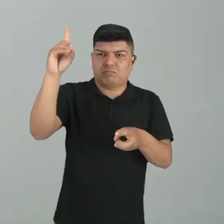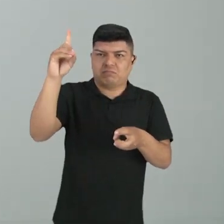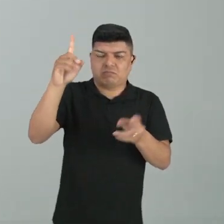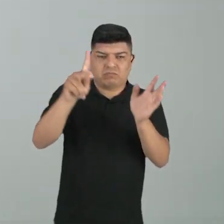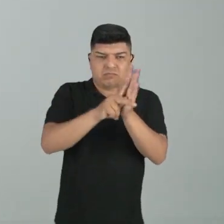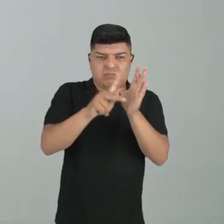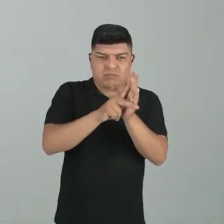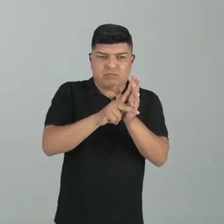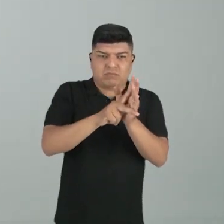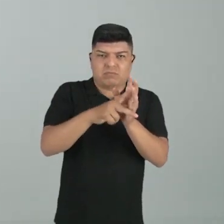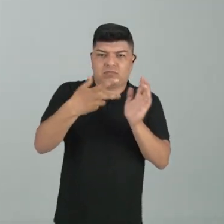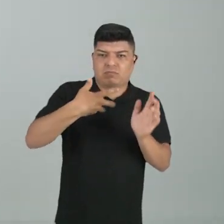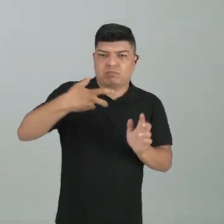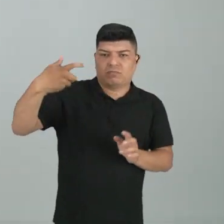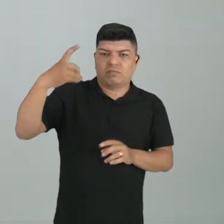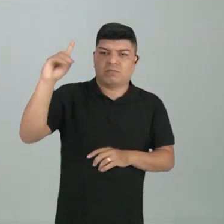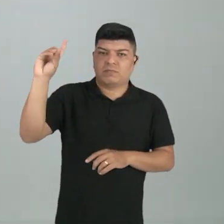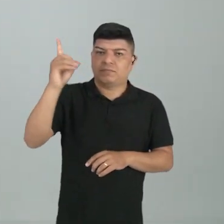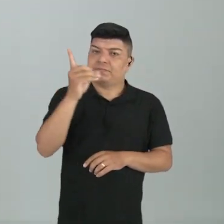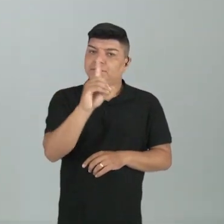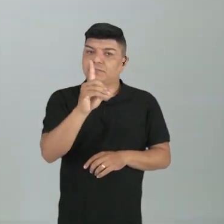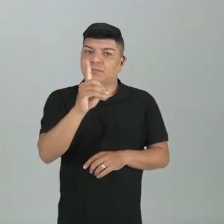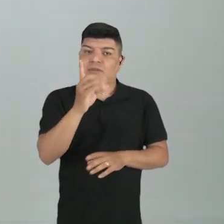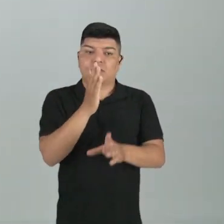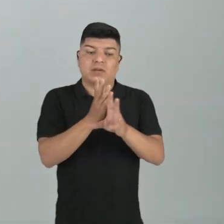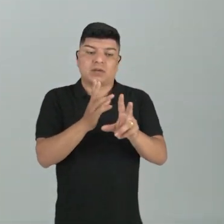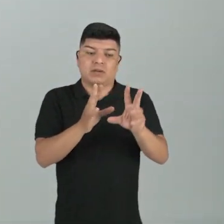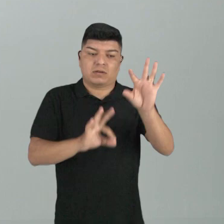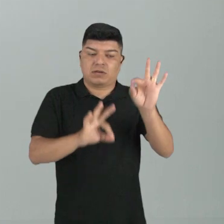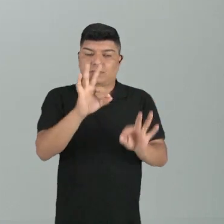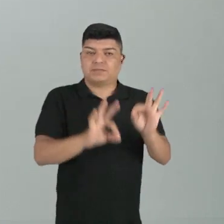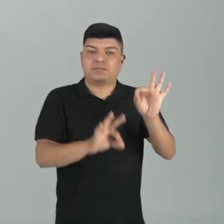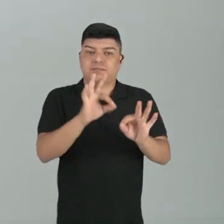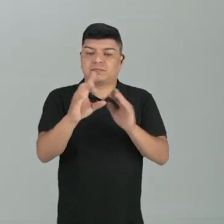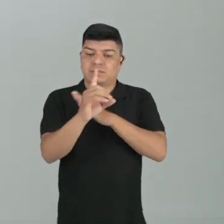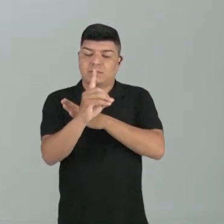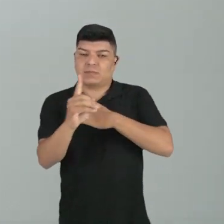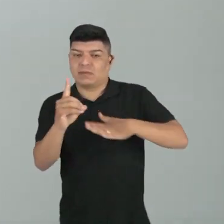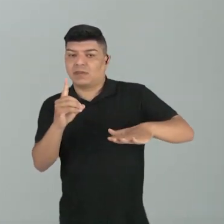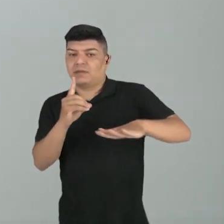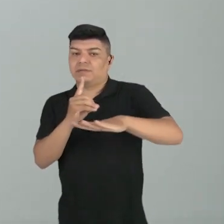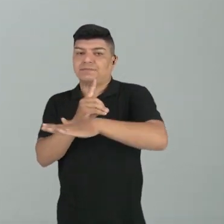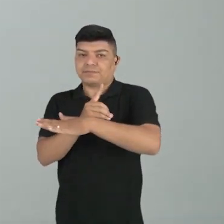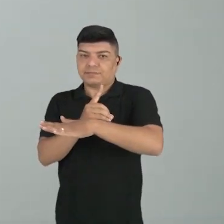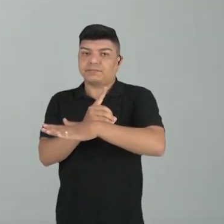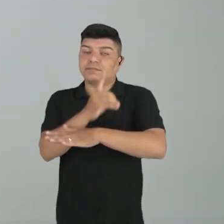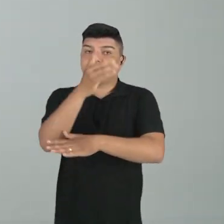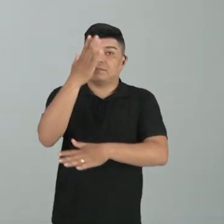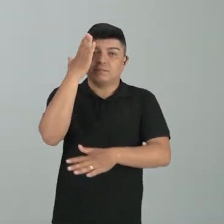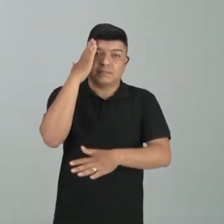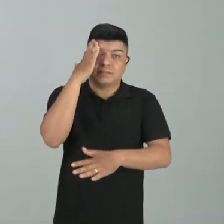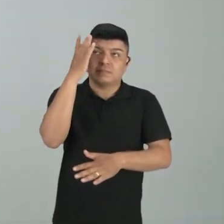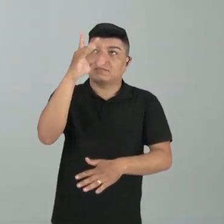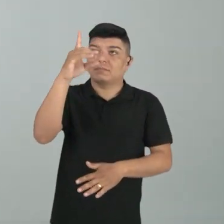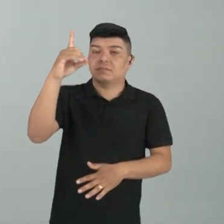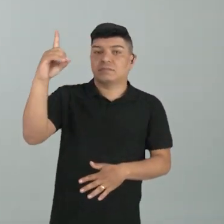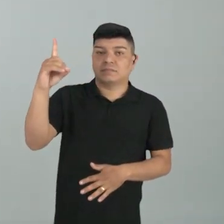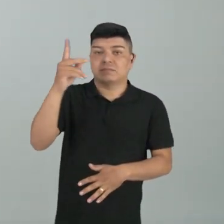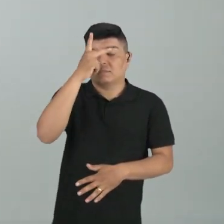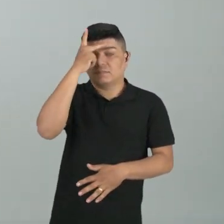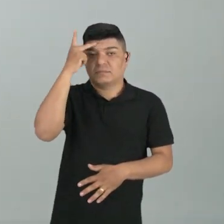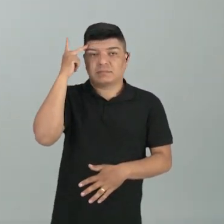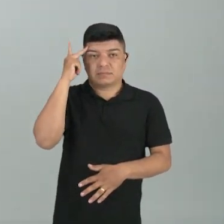forma separadas, porque elas são distintas. Os reis, os governantes, na concepção dele,